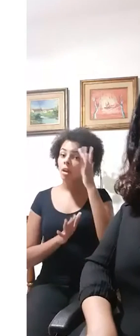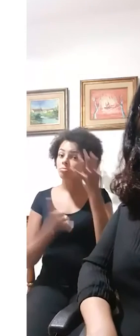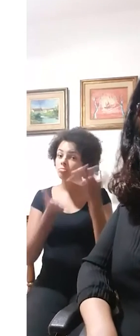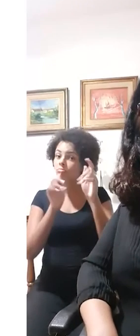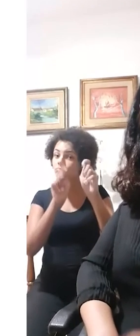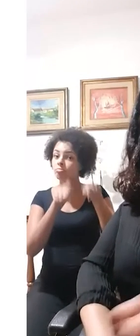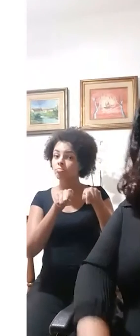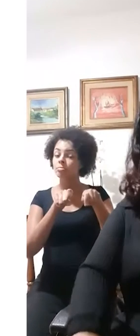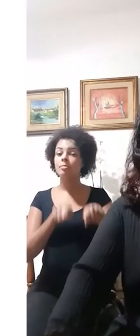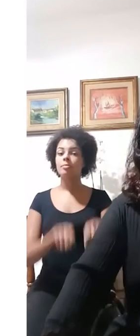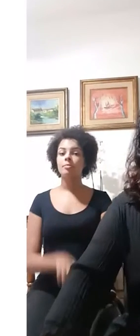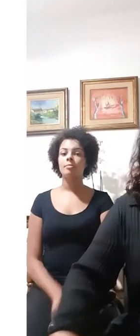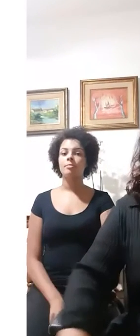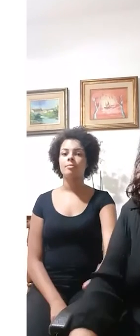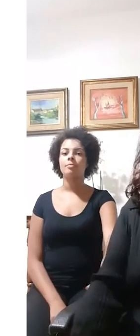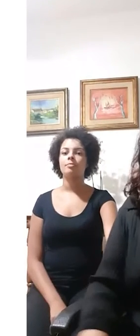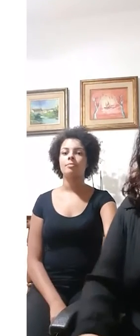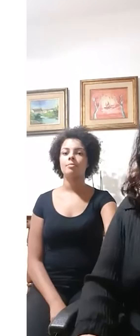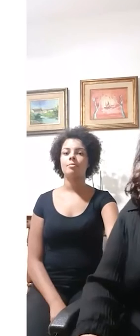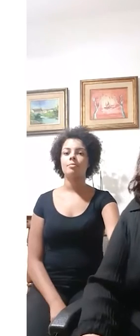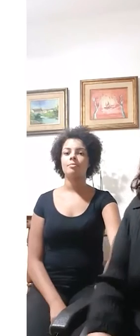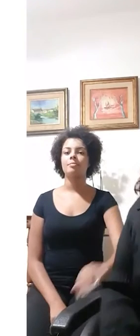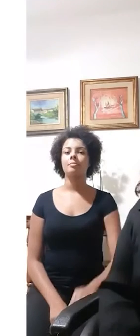Conseguiu acessar o Ricardo?